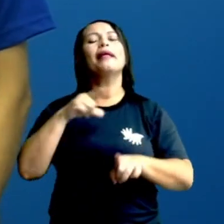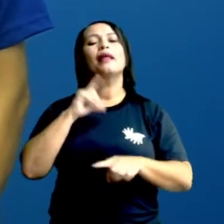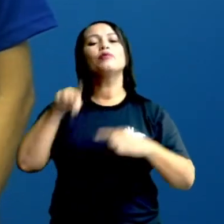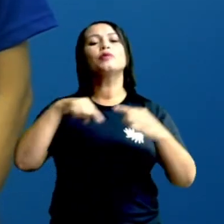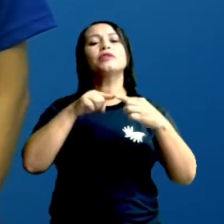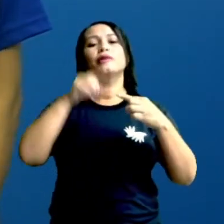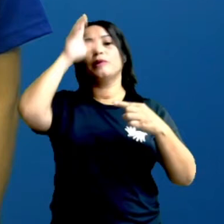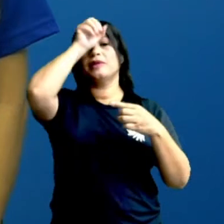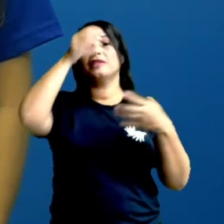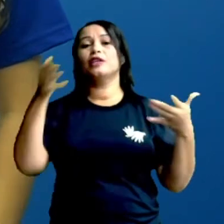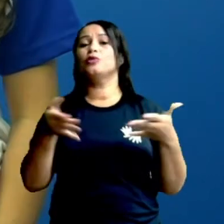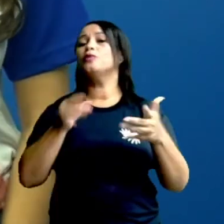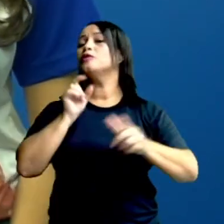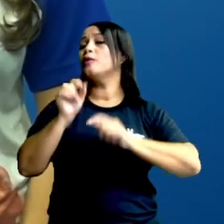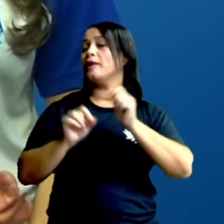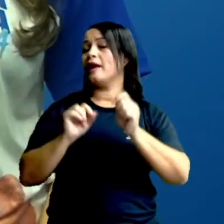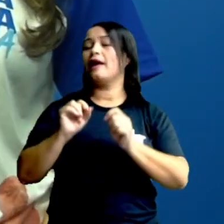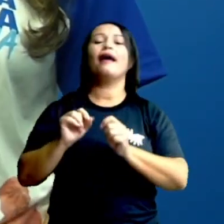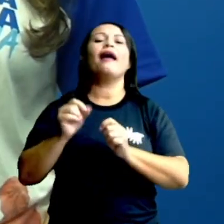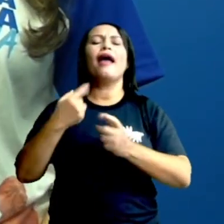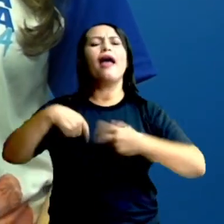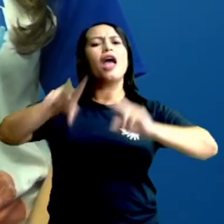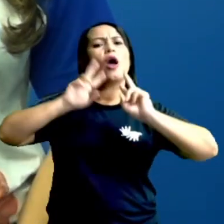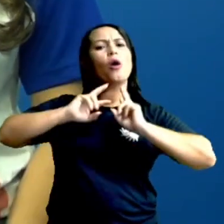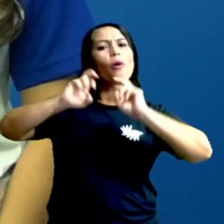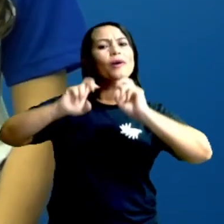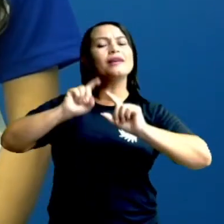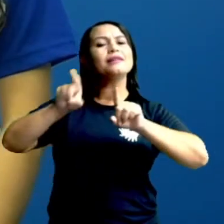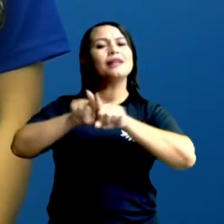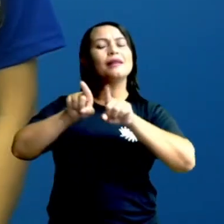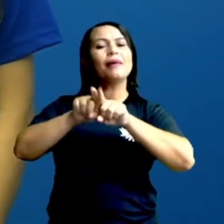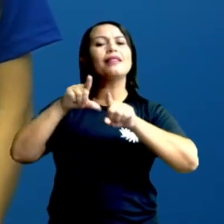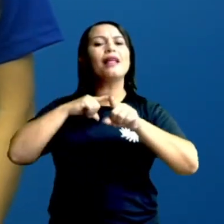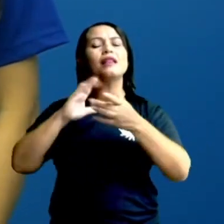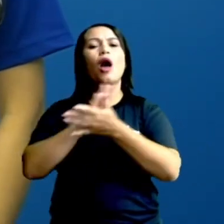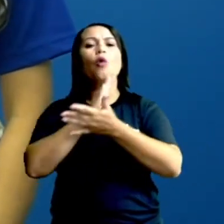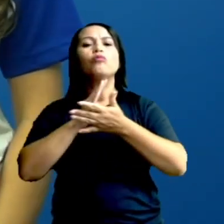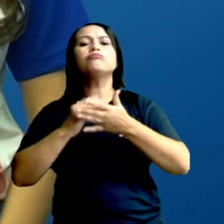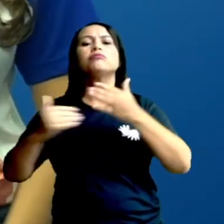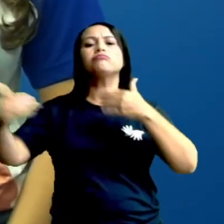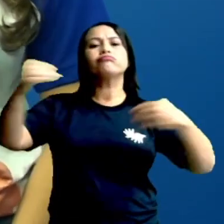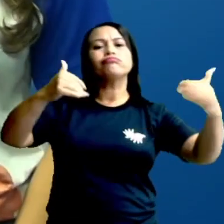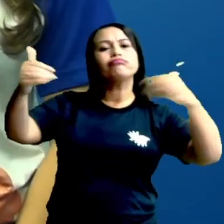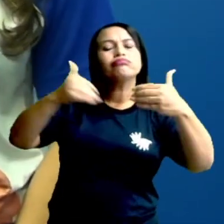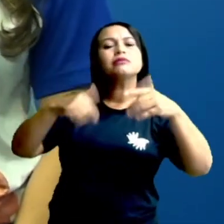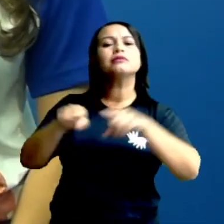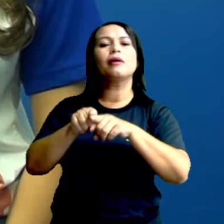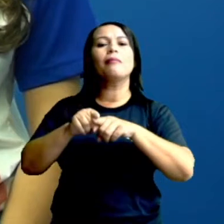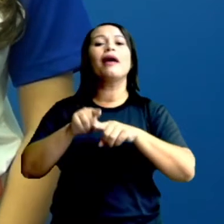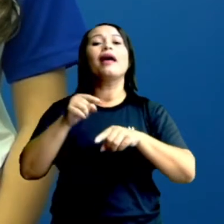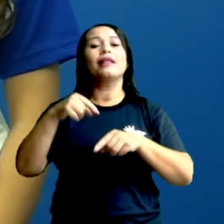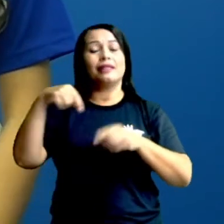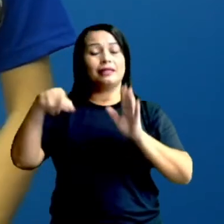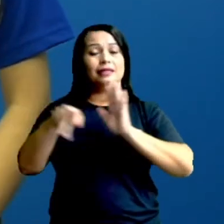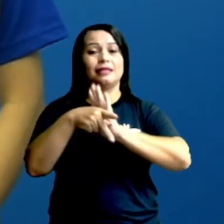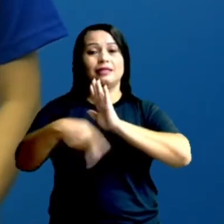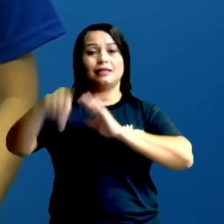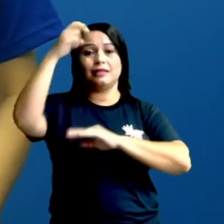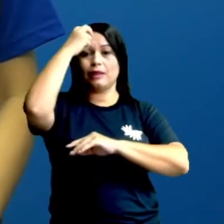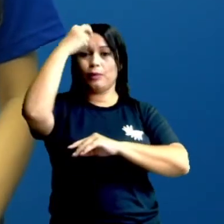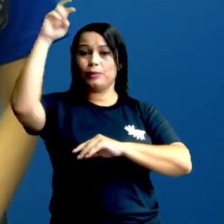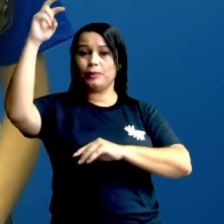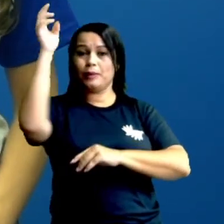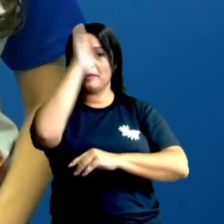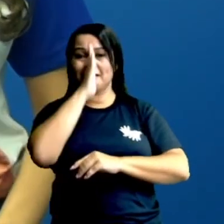da aprendizagem de hoje é reconhecer as influências de vários fluxos migratórios na cultura brasileira, tá? Ao longo